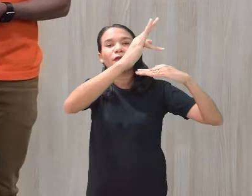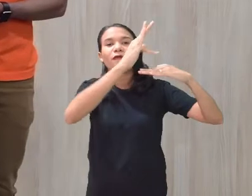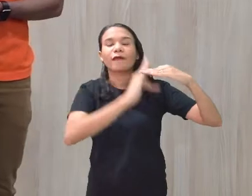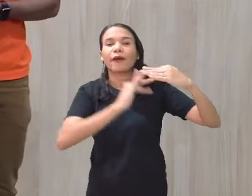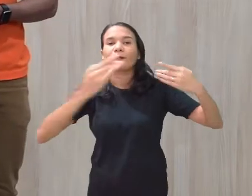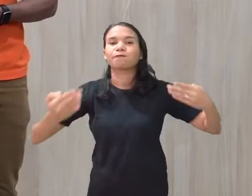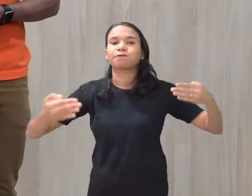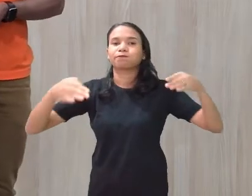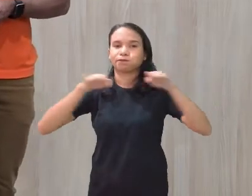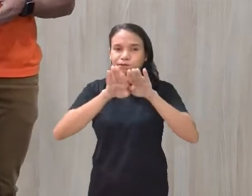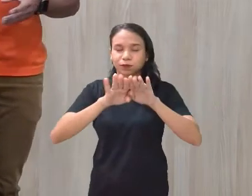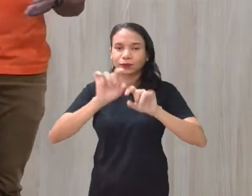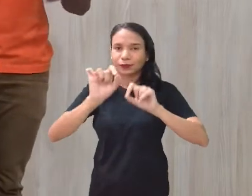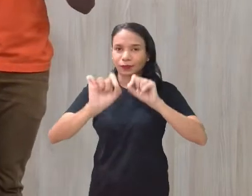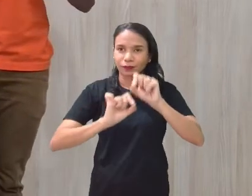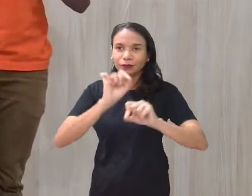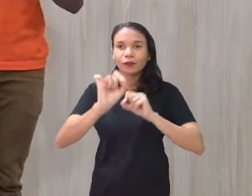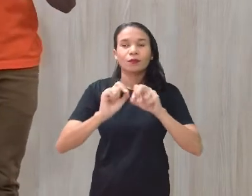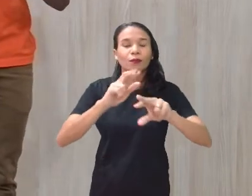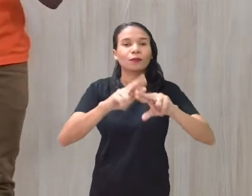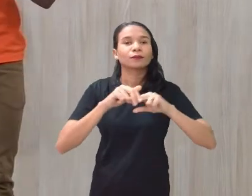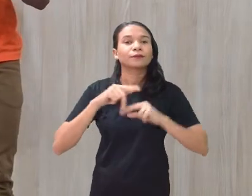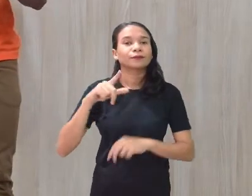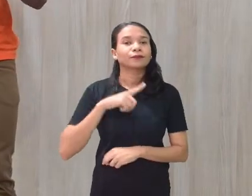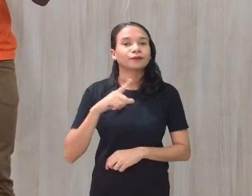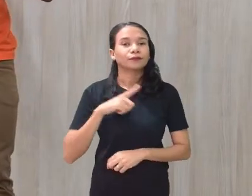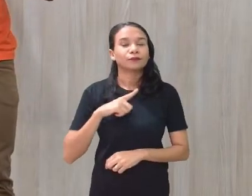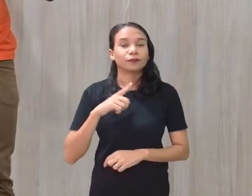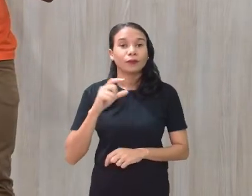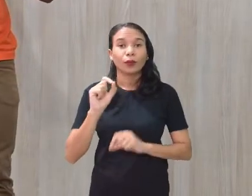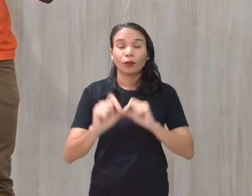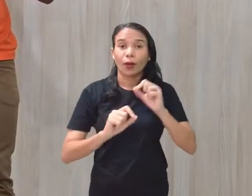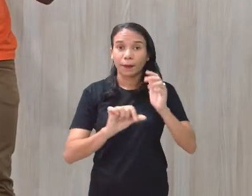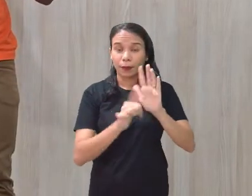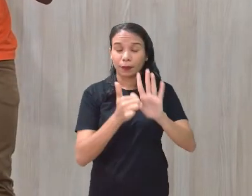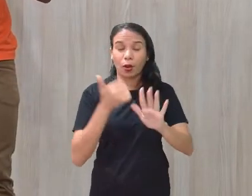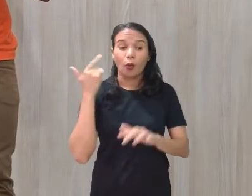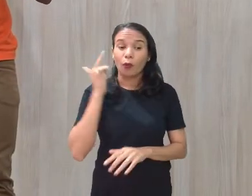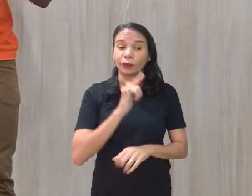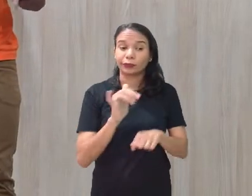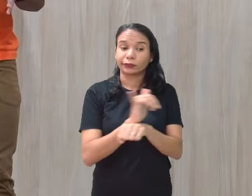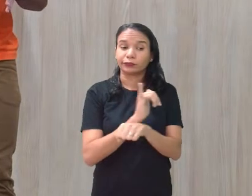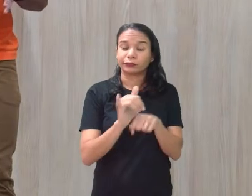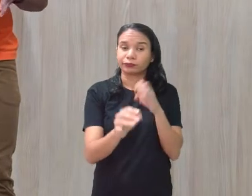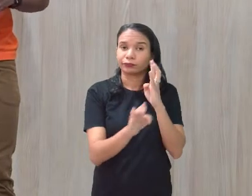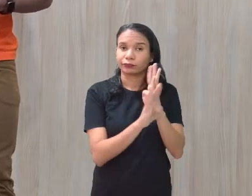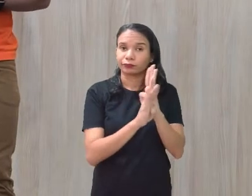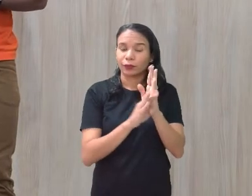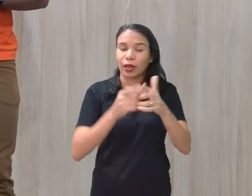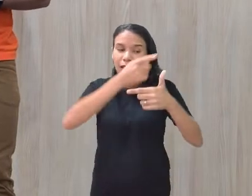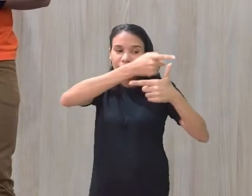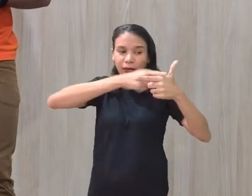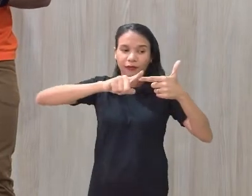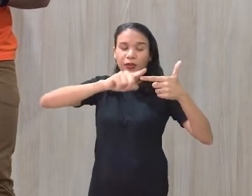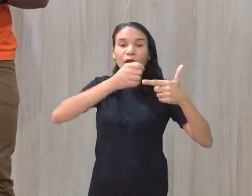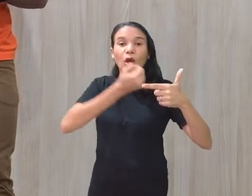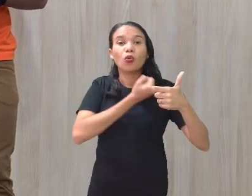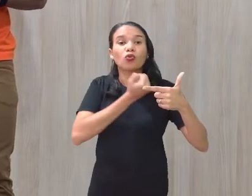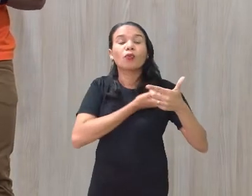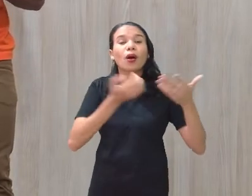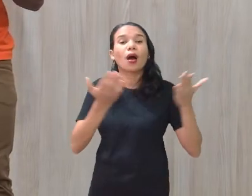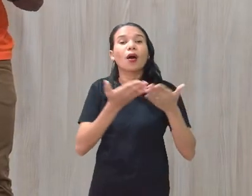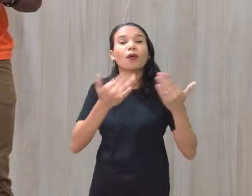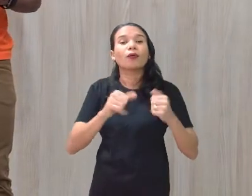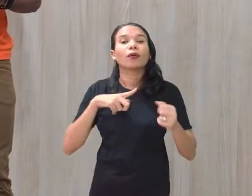equivalentes, certo? Então, a gente teve a primeira forma aí de encontrar, dividindo os números. Agora a gente vai encontrar